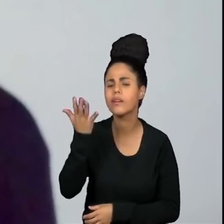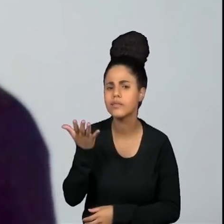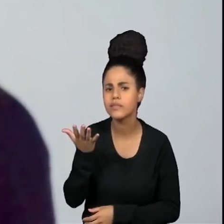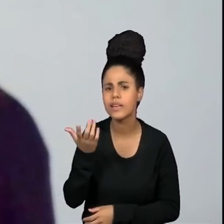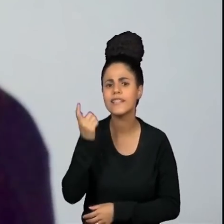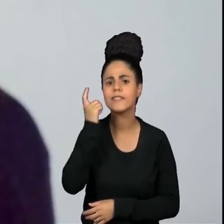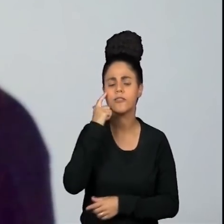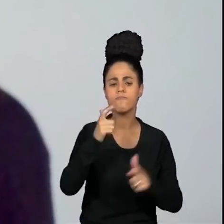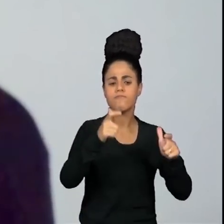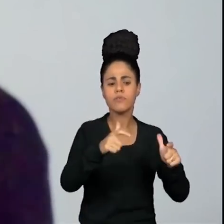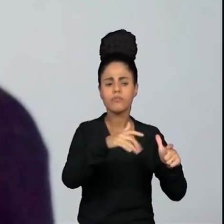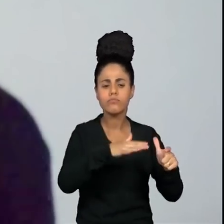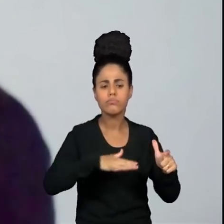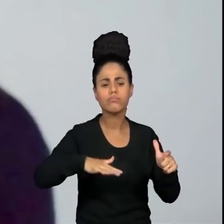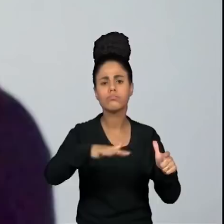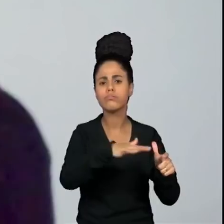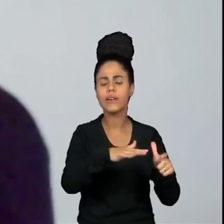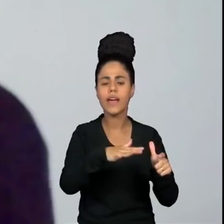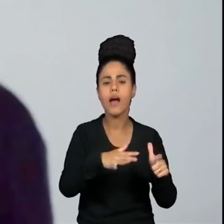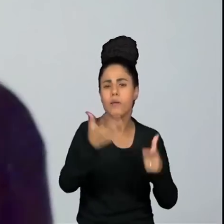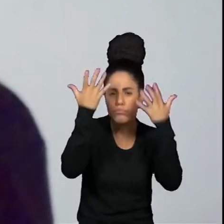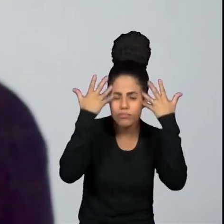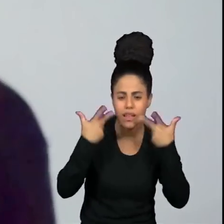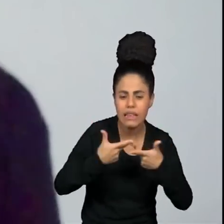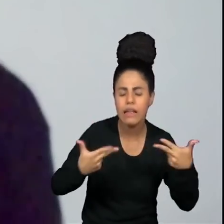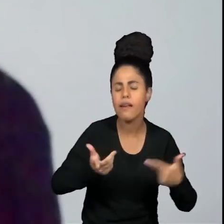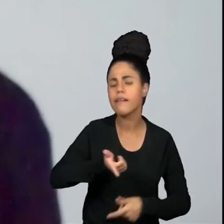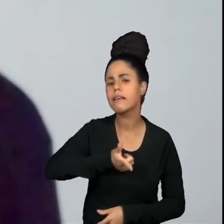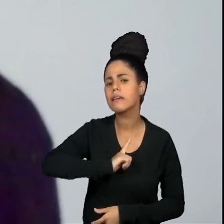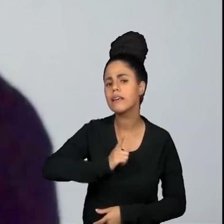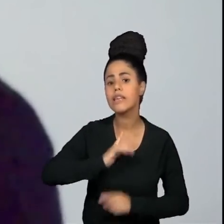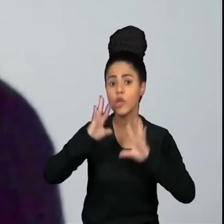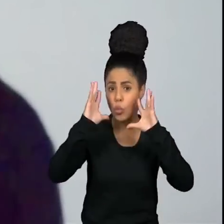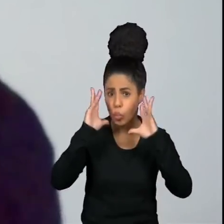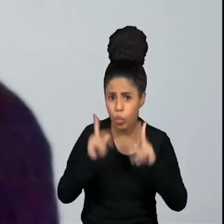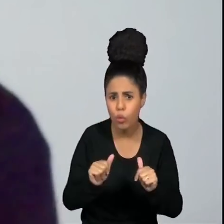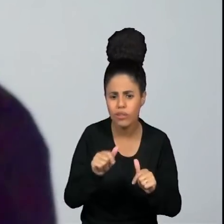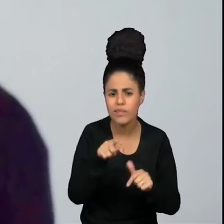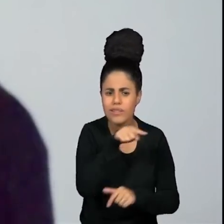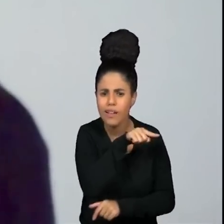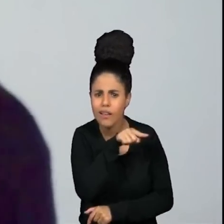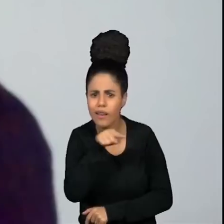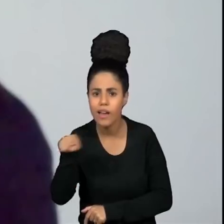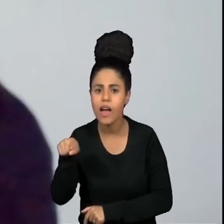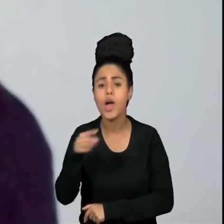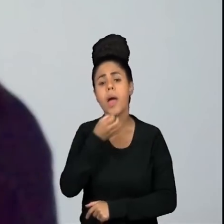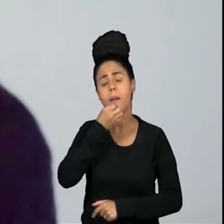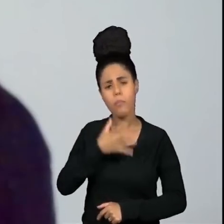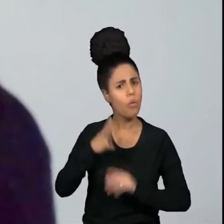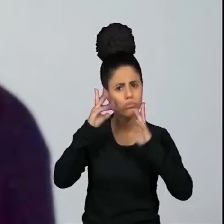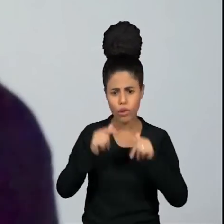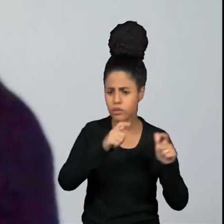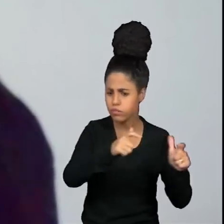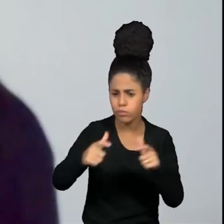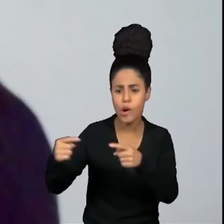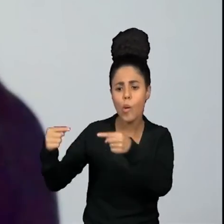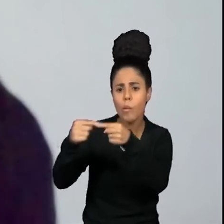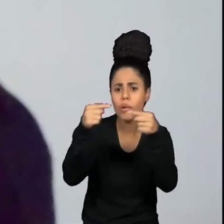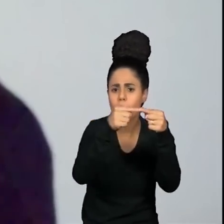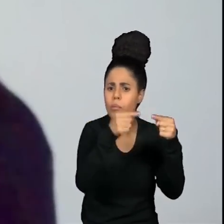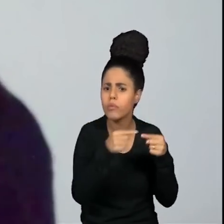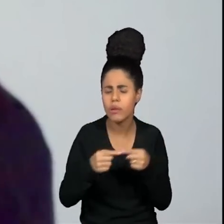necessariamente as regiões onde a espécie ocorre, todas elas são as melhores regiões para a